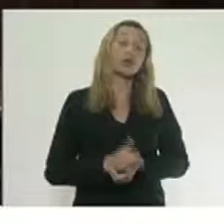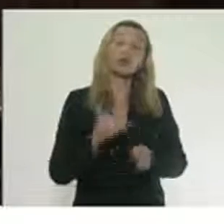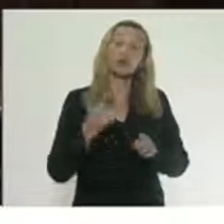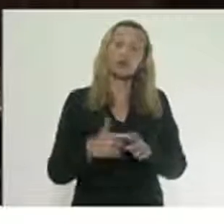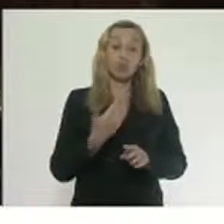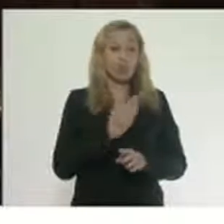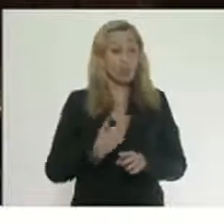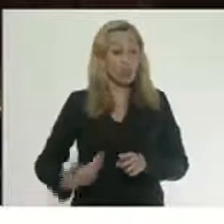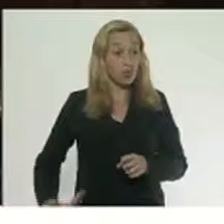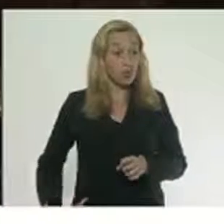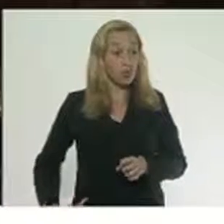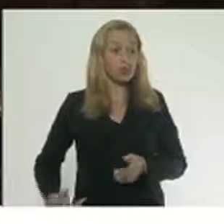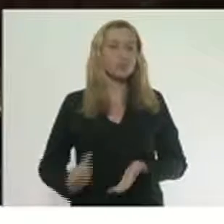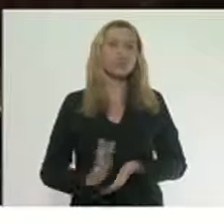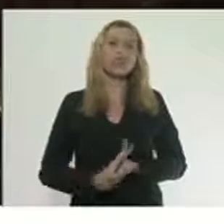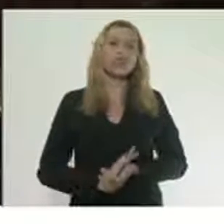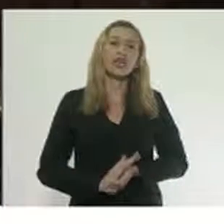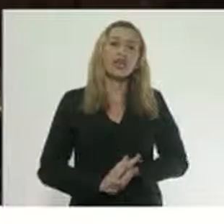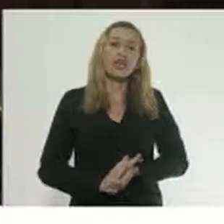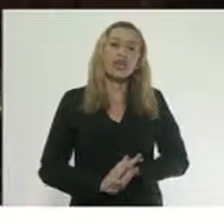governo, uma